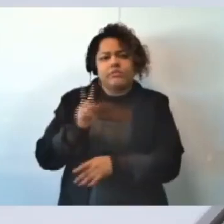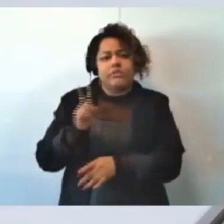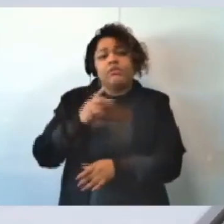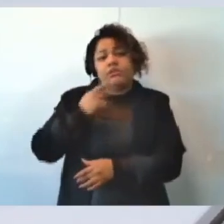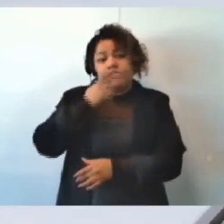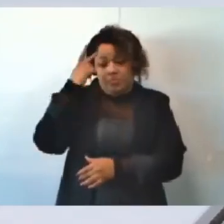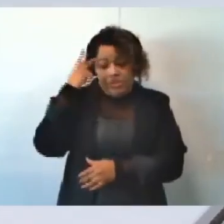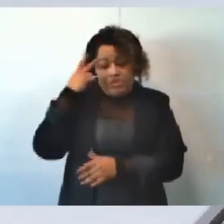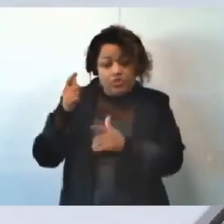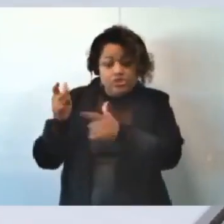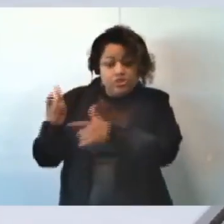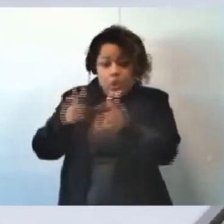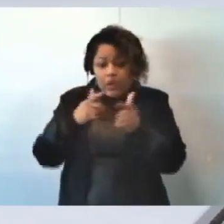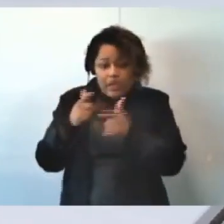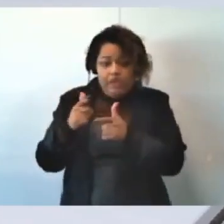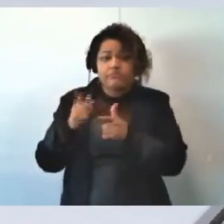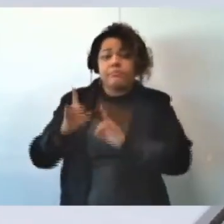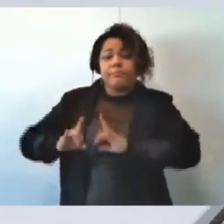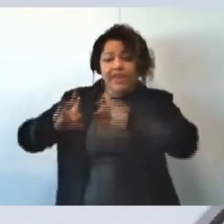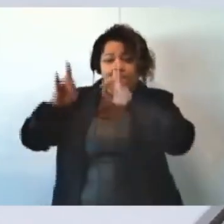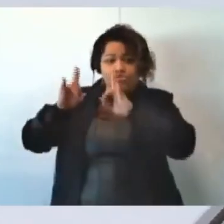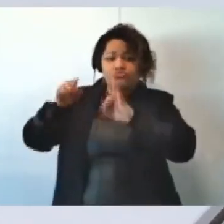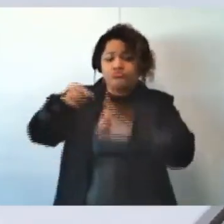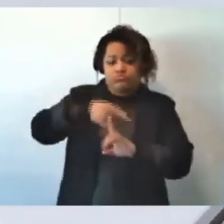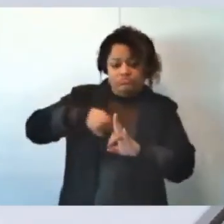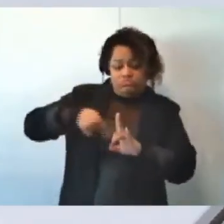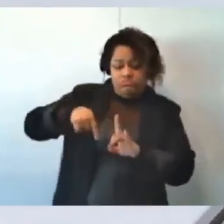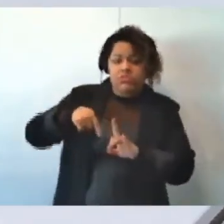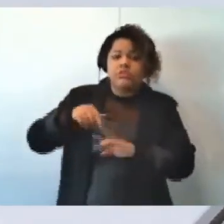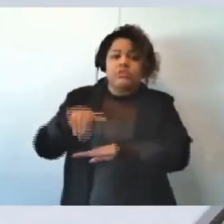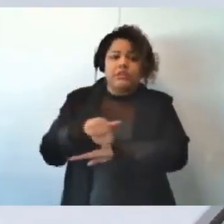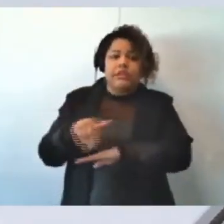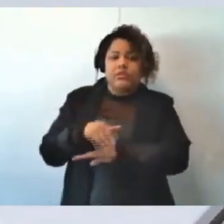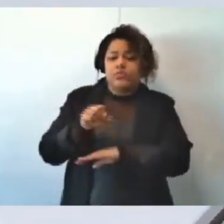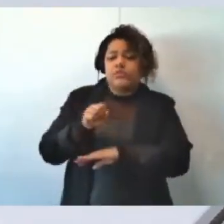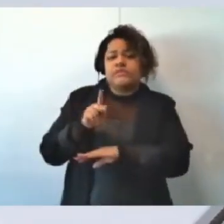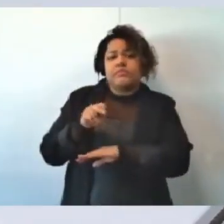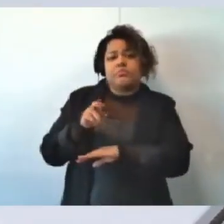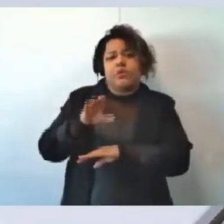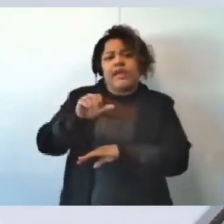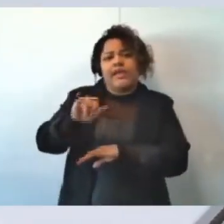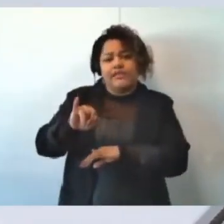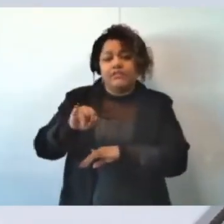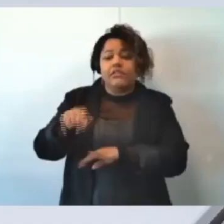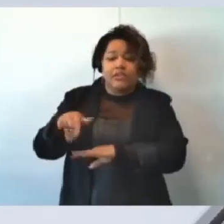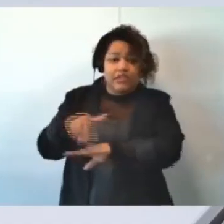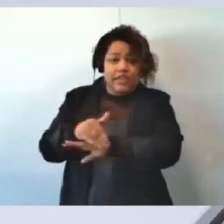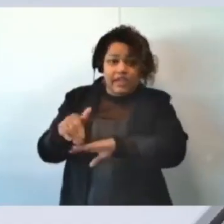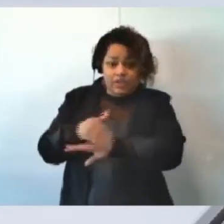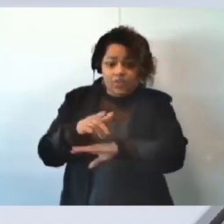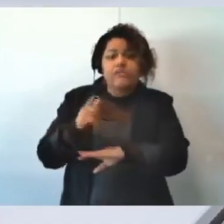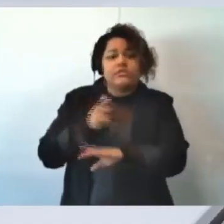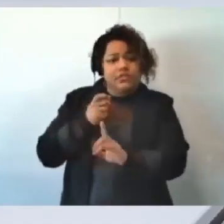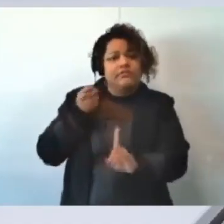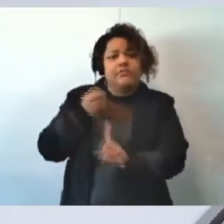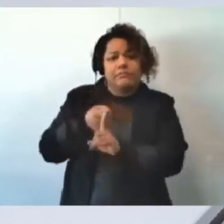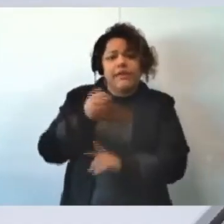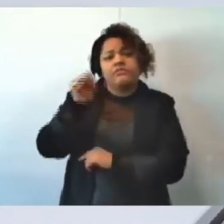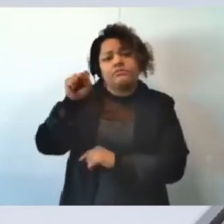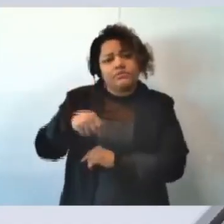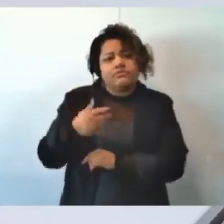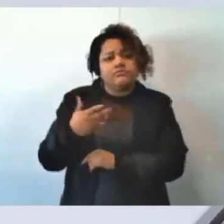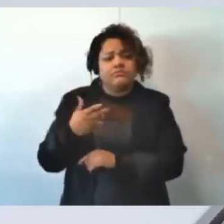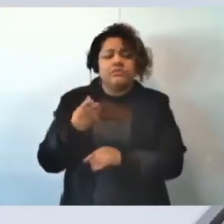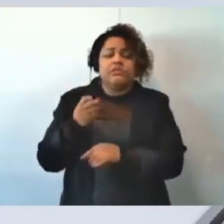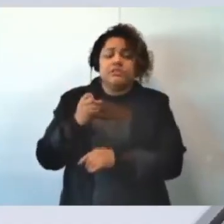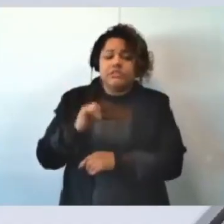prédios na Rua Sapucaí. Mas a rua ficou impactada novamente. Se eu não tenho, se eu diminuir estacionamentos em vários